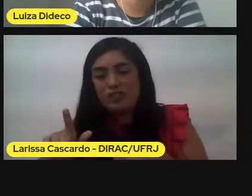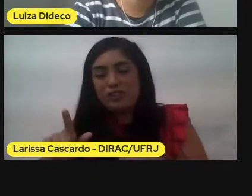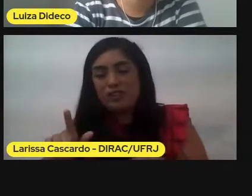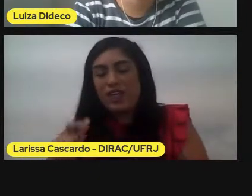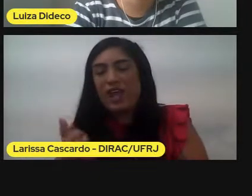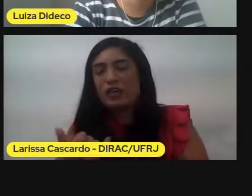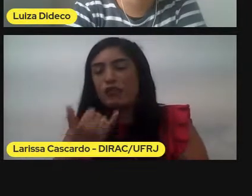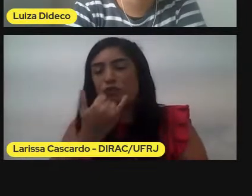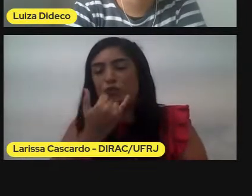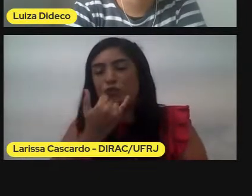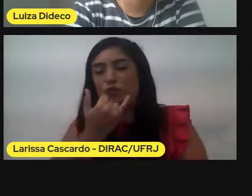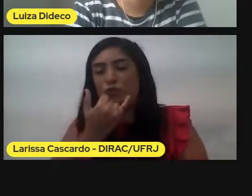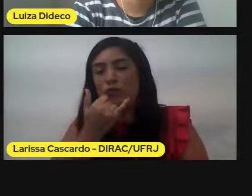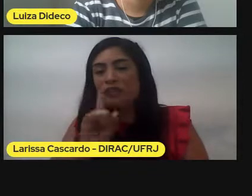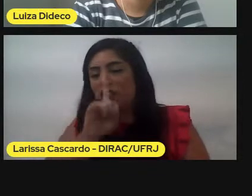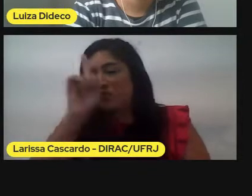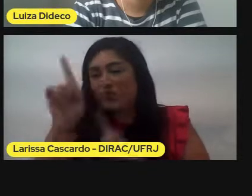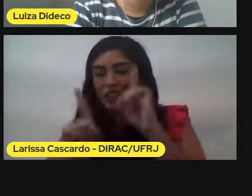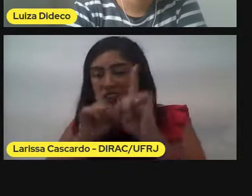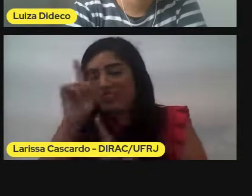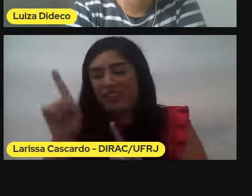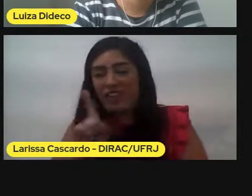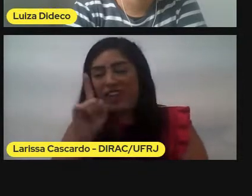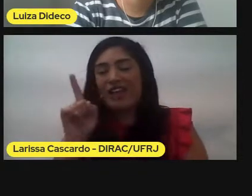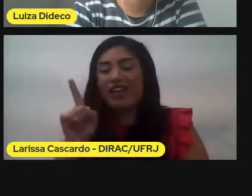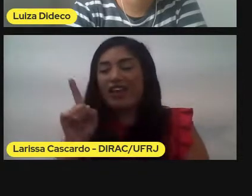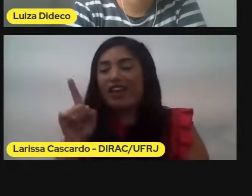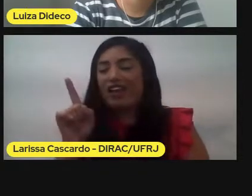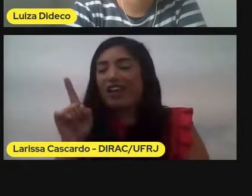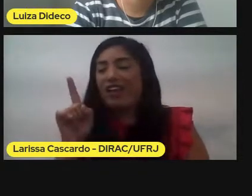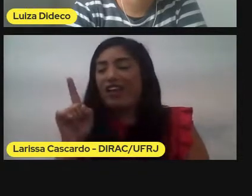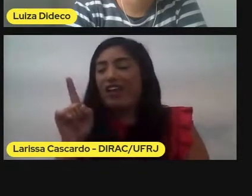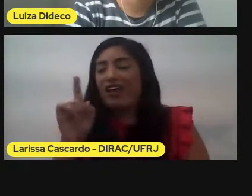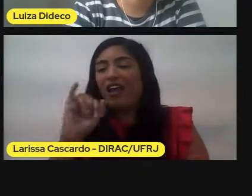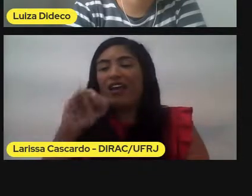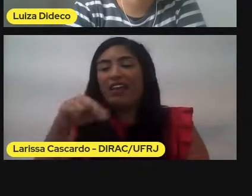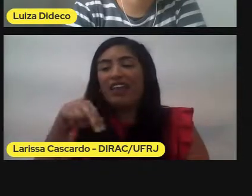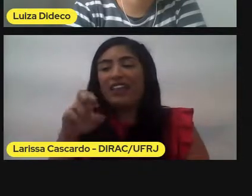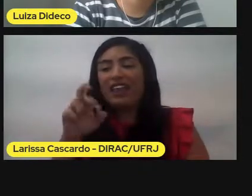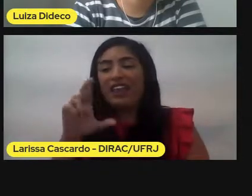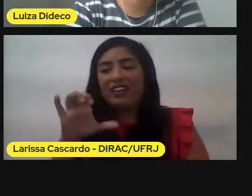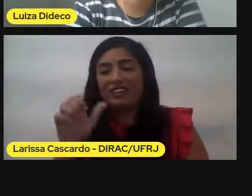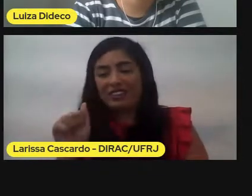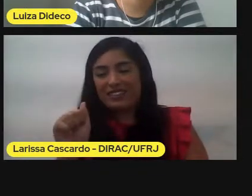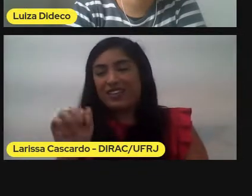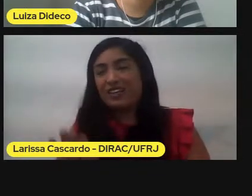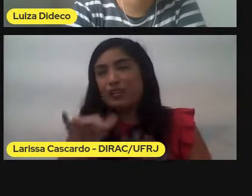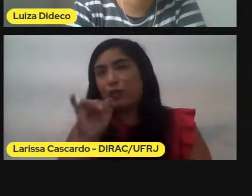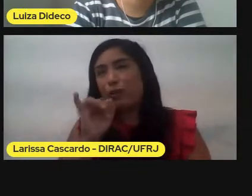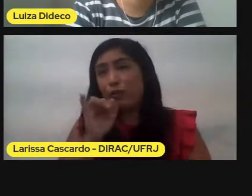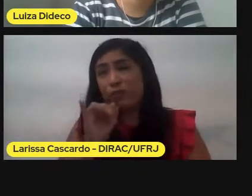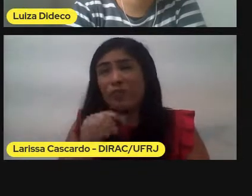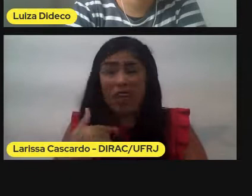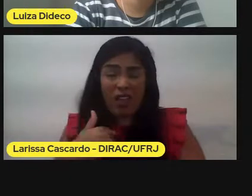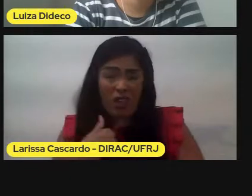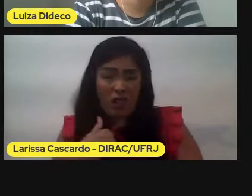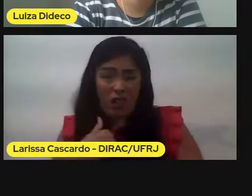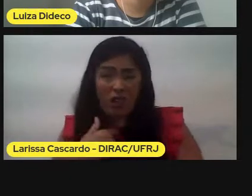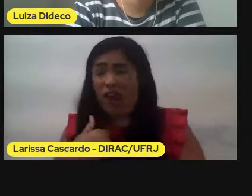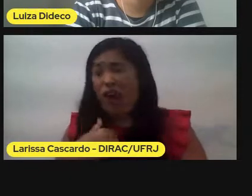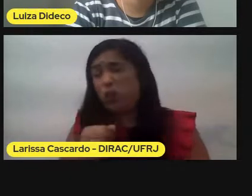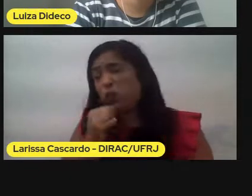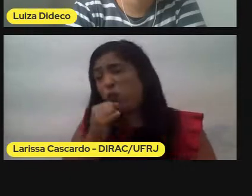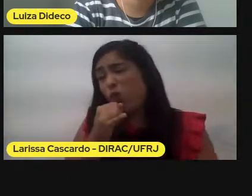Então, assim, eu tô à toa. Eu tô à toa, não tô entediado. O mais complicado é quando você tem coisa para fazer,